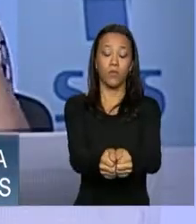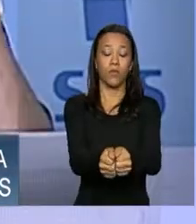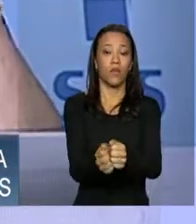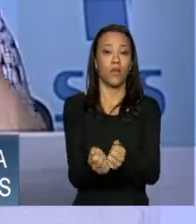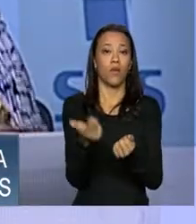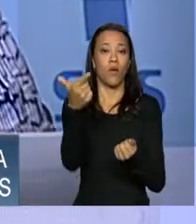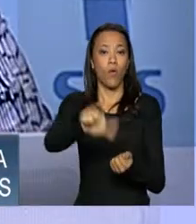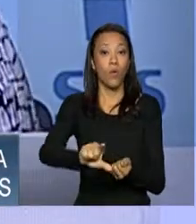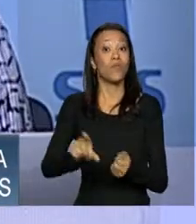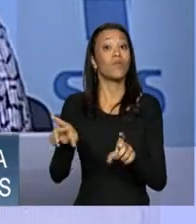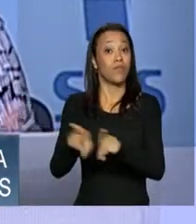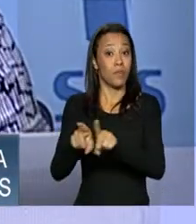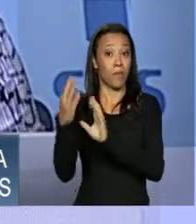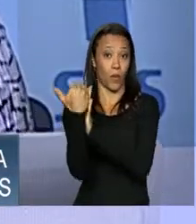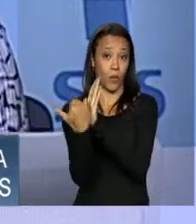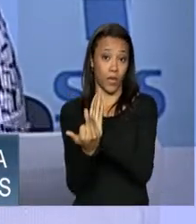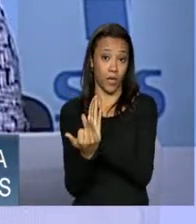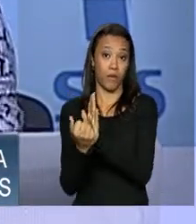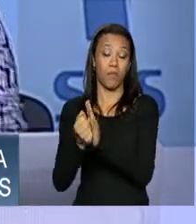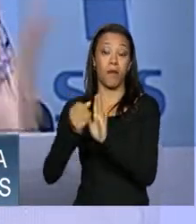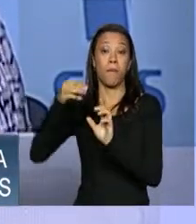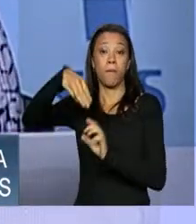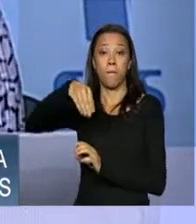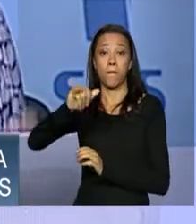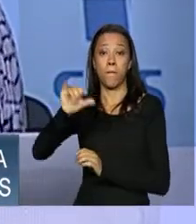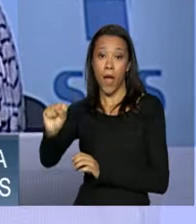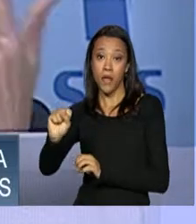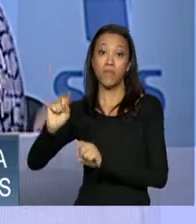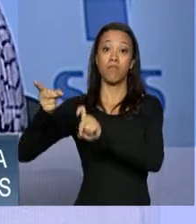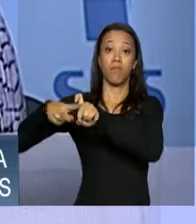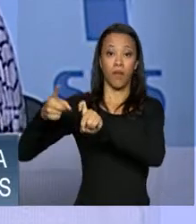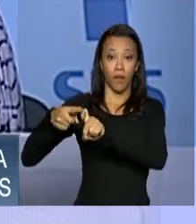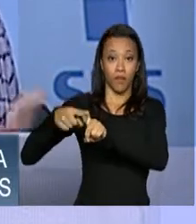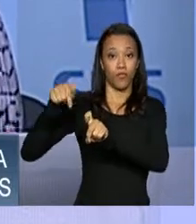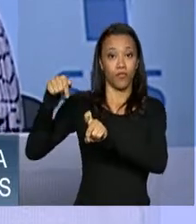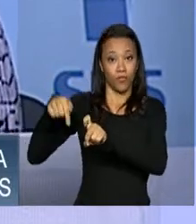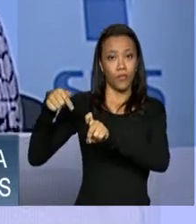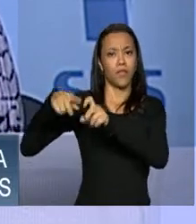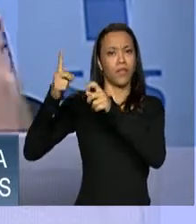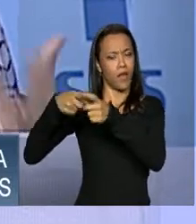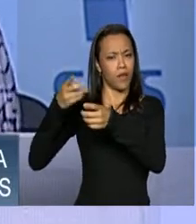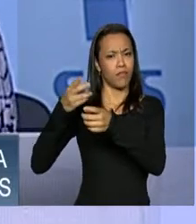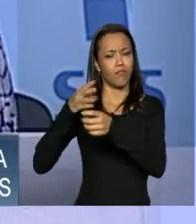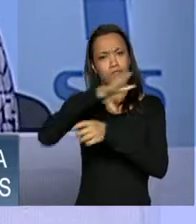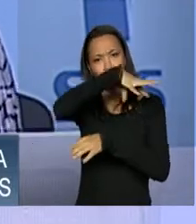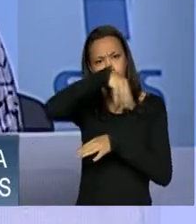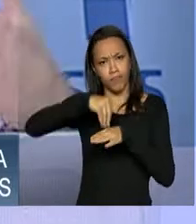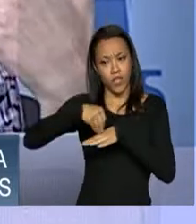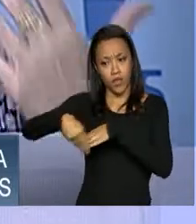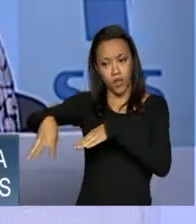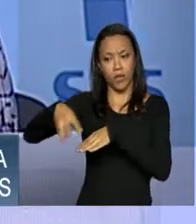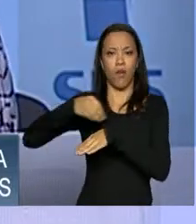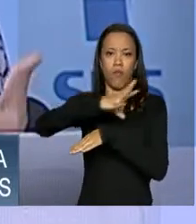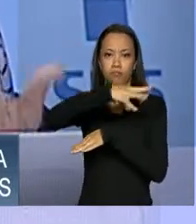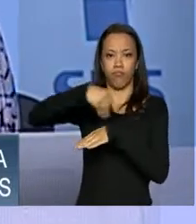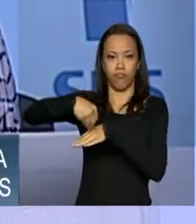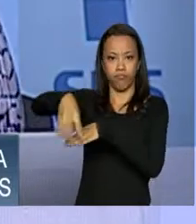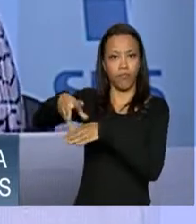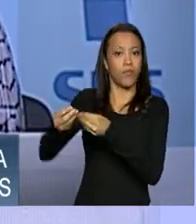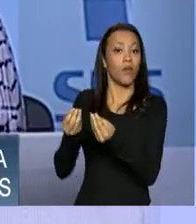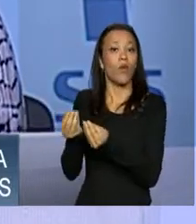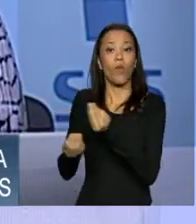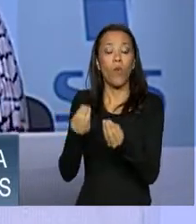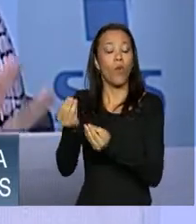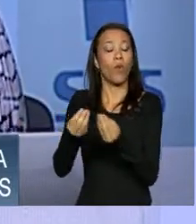do Mais Médicos, né, que estão levando amplamente essas recomendações da promoção da saúde, do enfrentamento